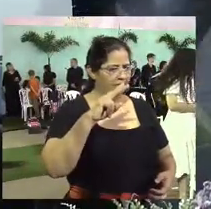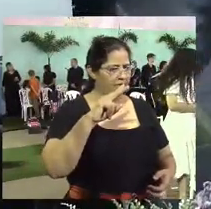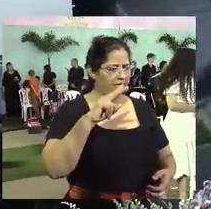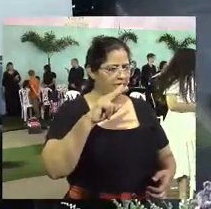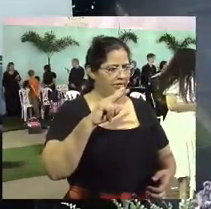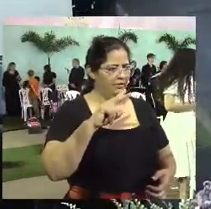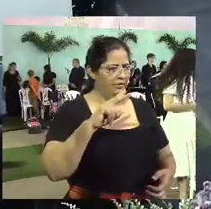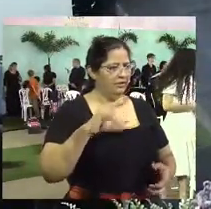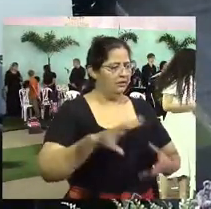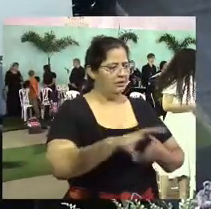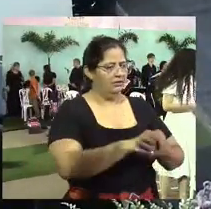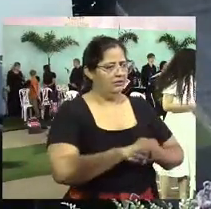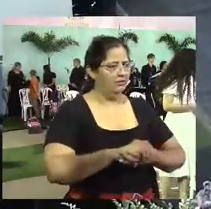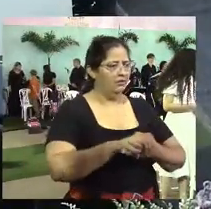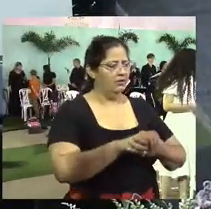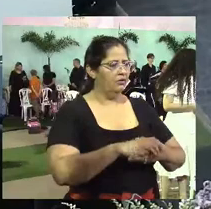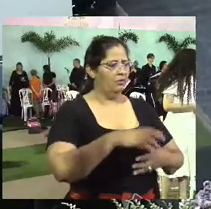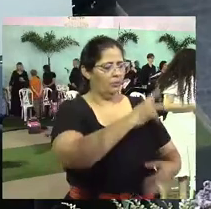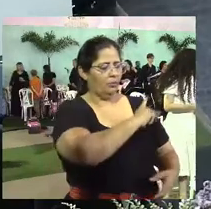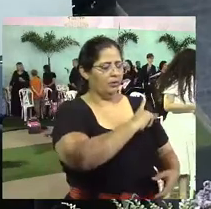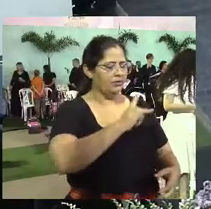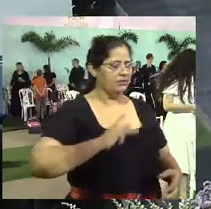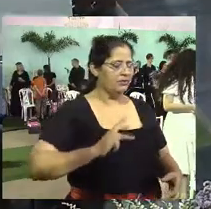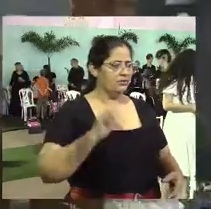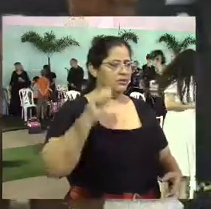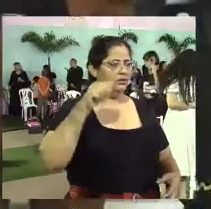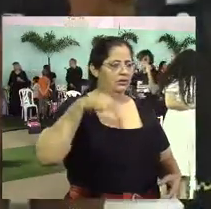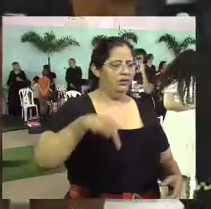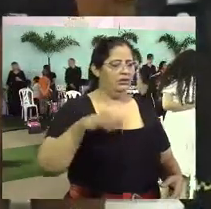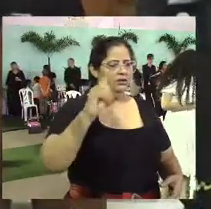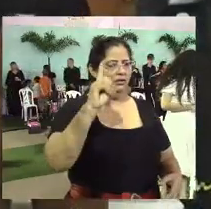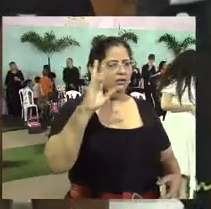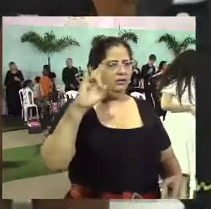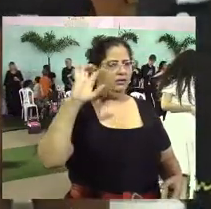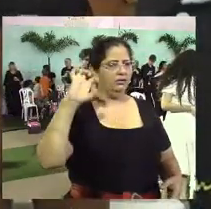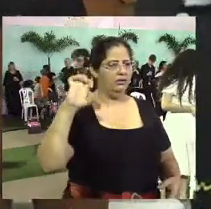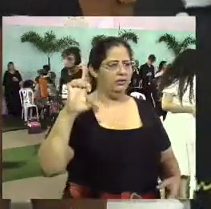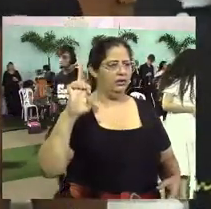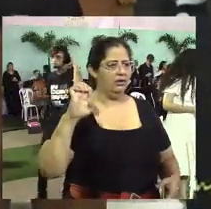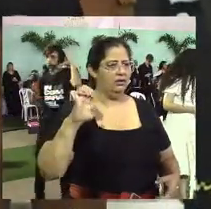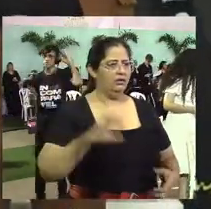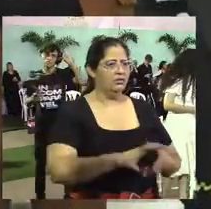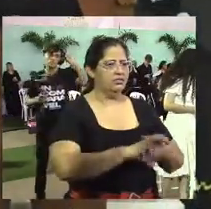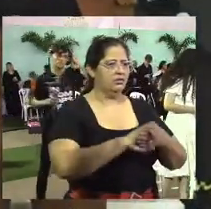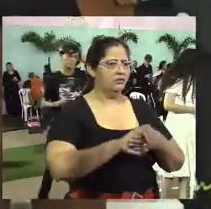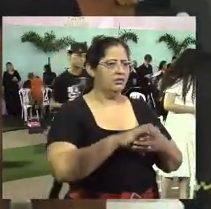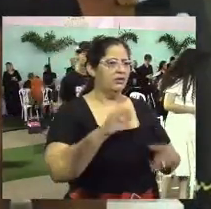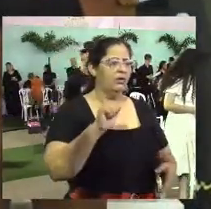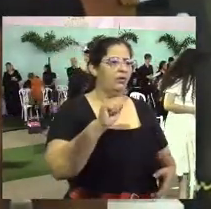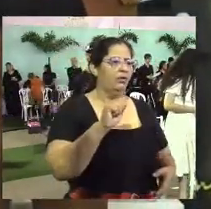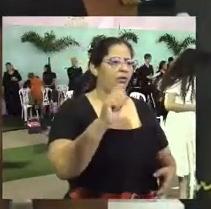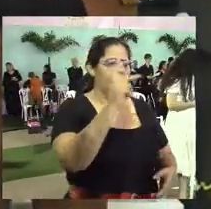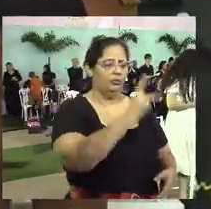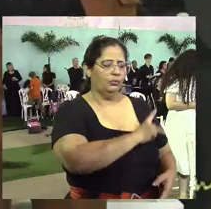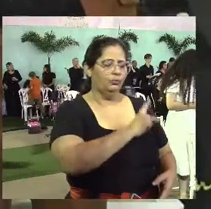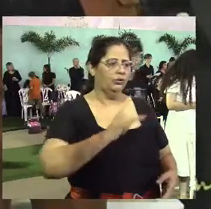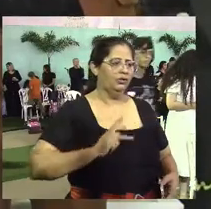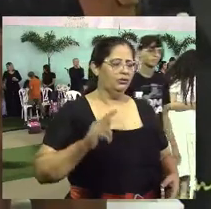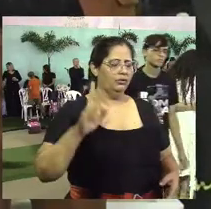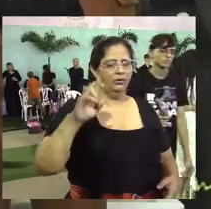ao nosso amigo Pastor André receba saudação meu presidente Pastor Raul Pastor André que a mão do